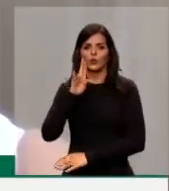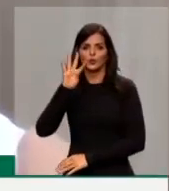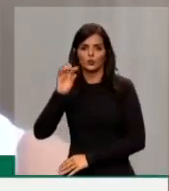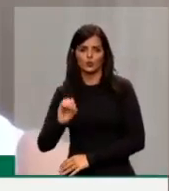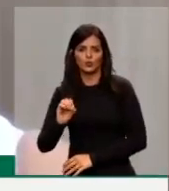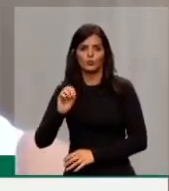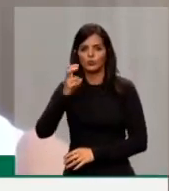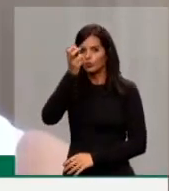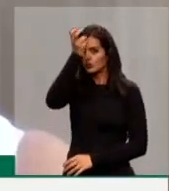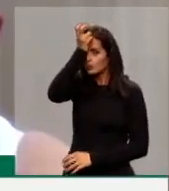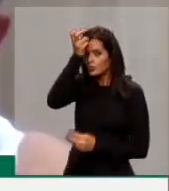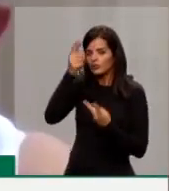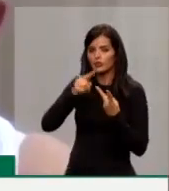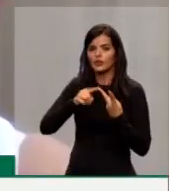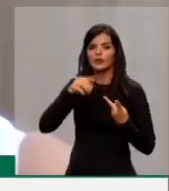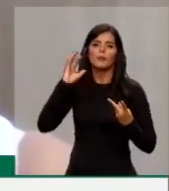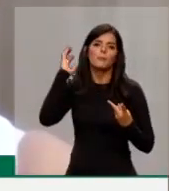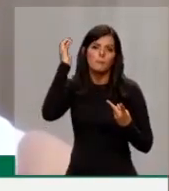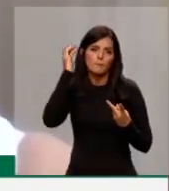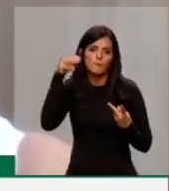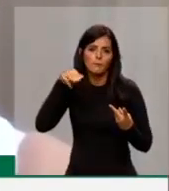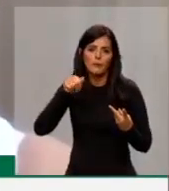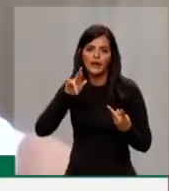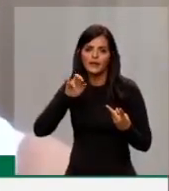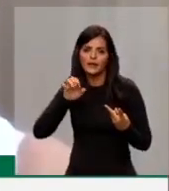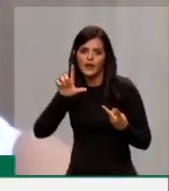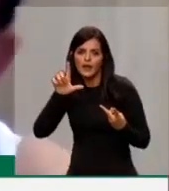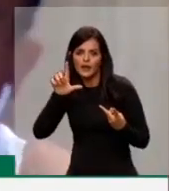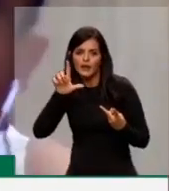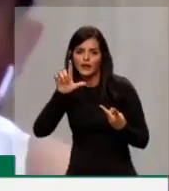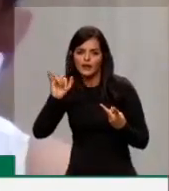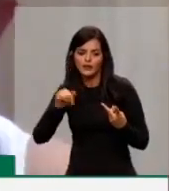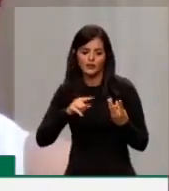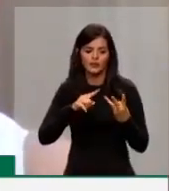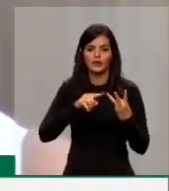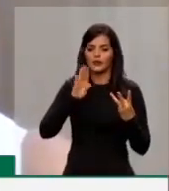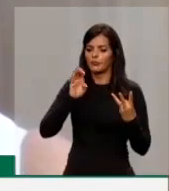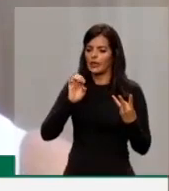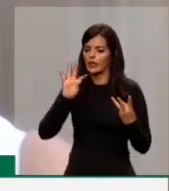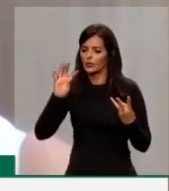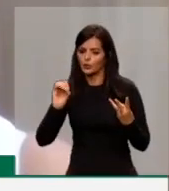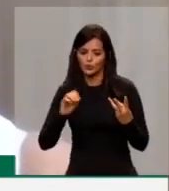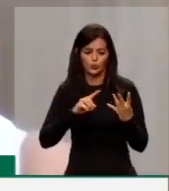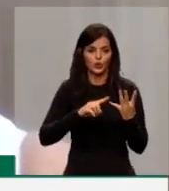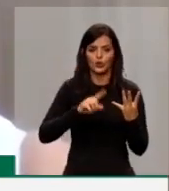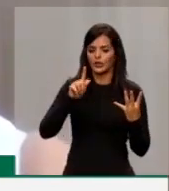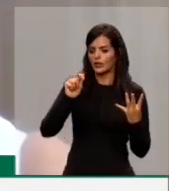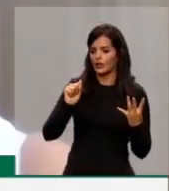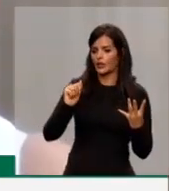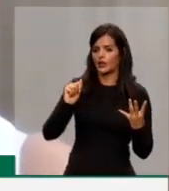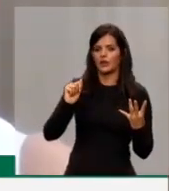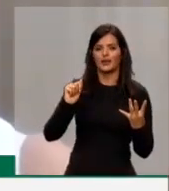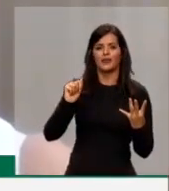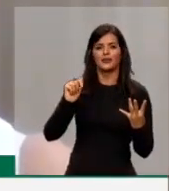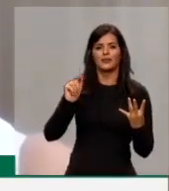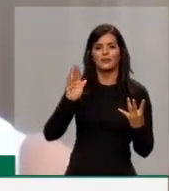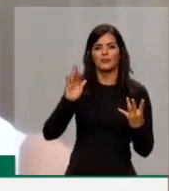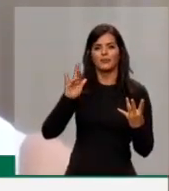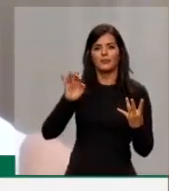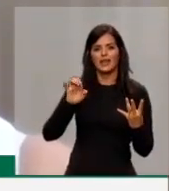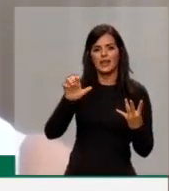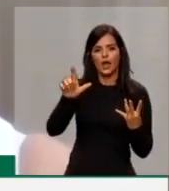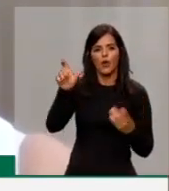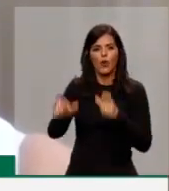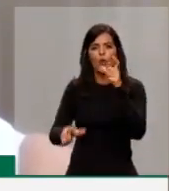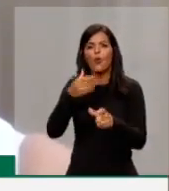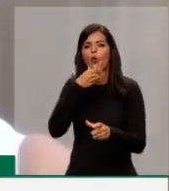Franco, por Beto, por Gabriel e todos os jovens negros que